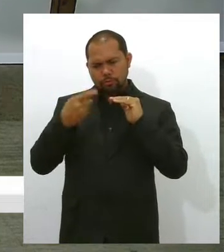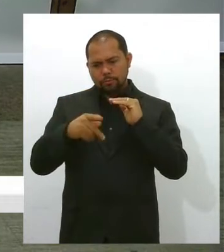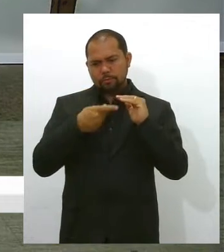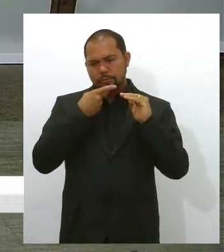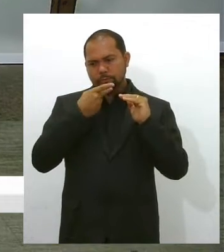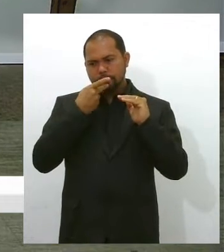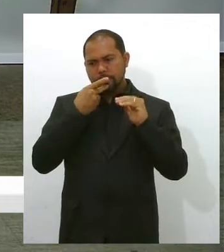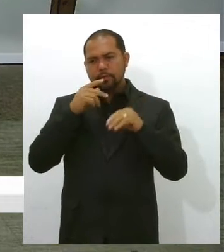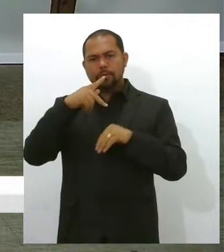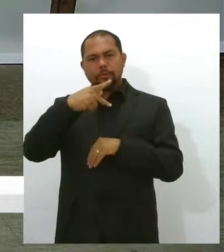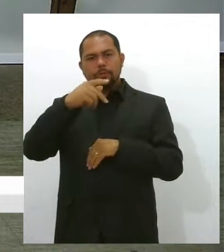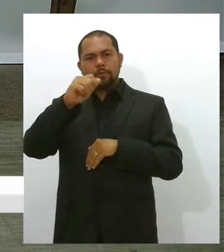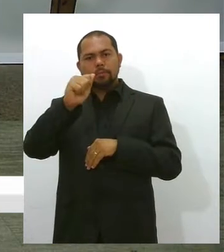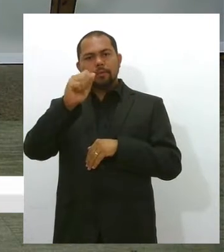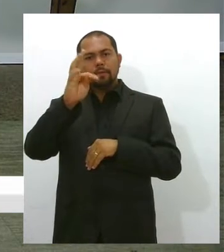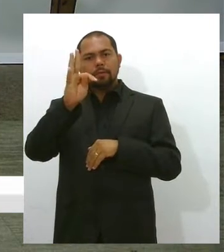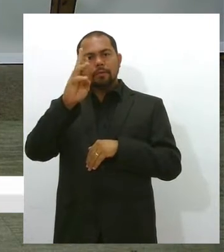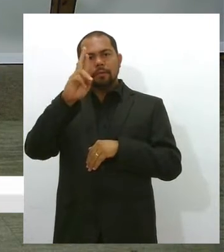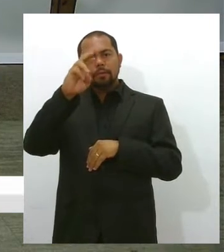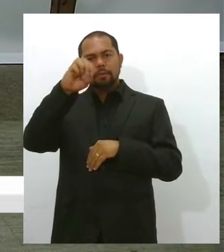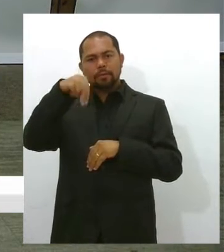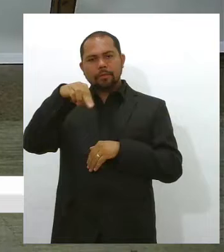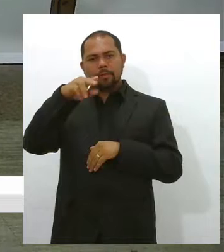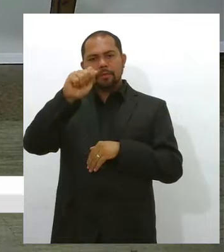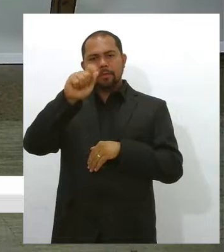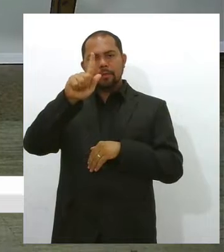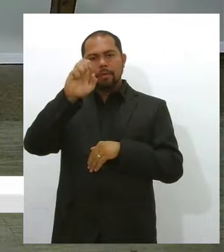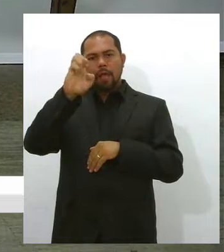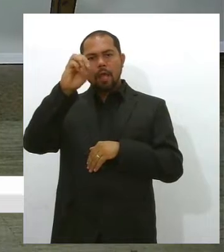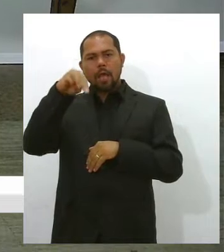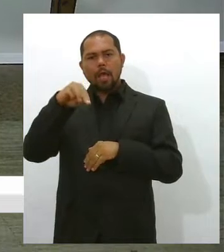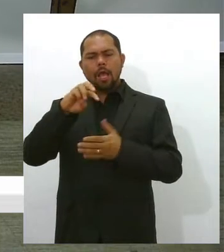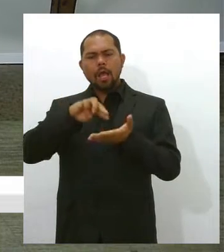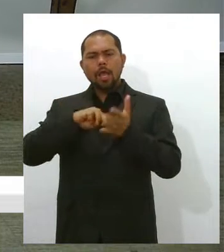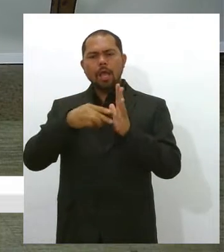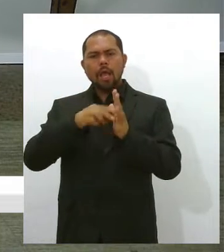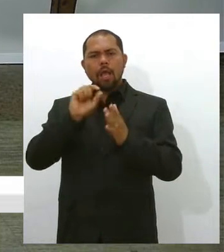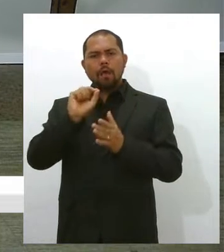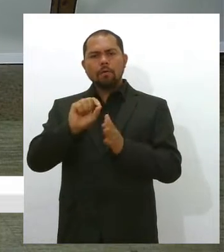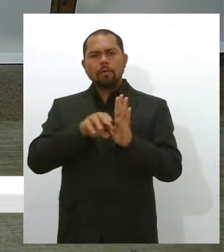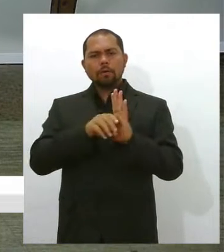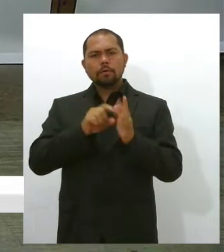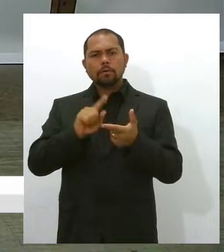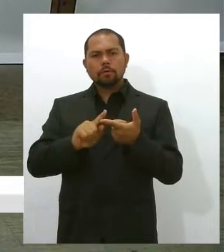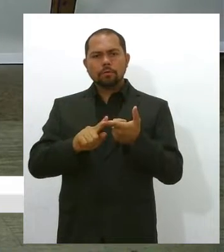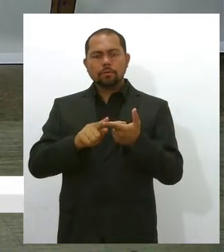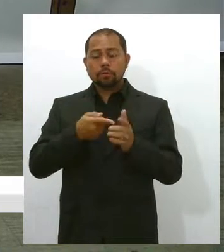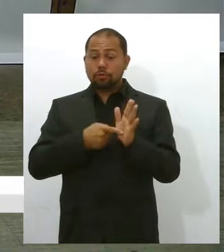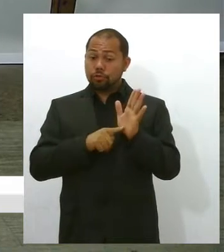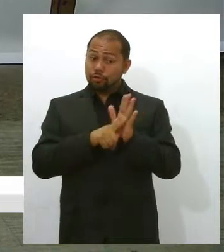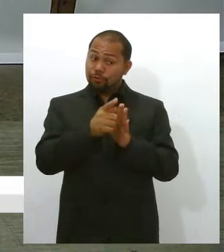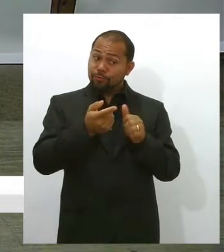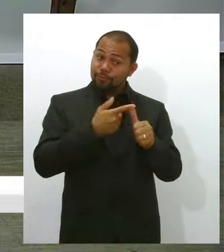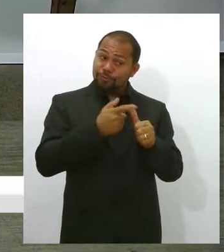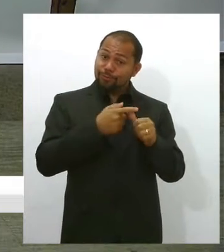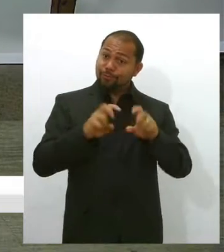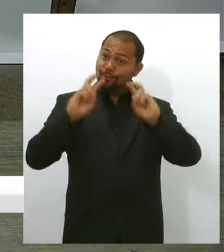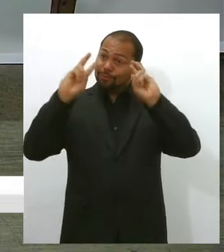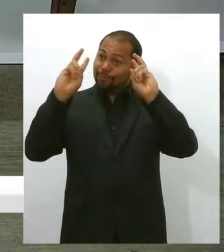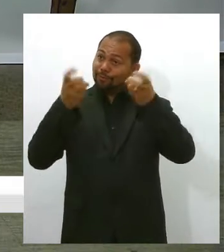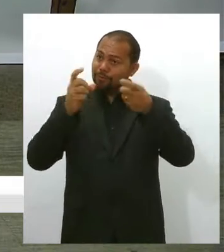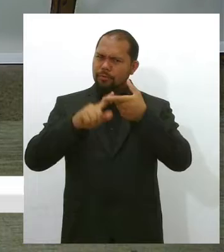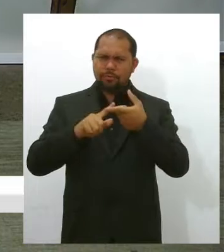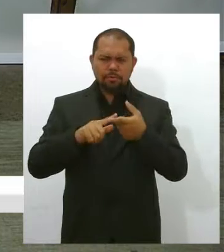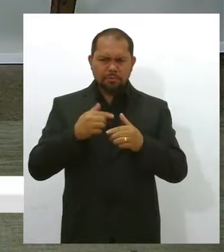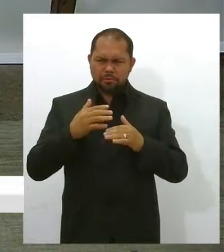né? Então, a primeira coisa que eu queria perguntar para vocês sobre o título do livro, né, me causou extrema